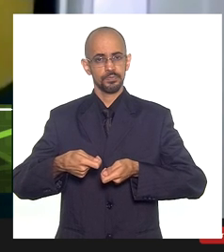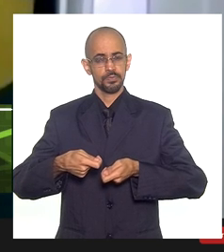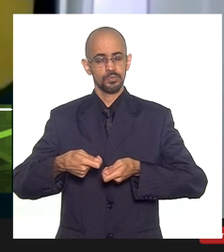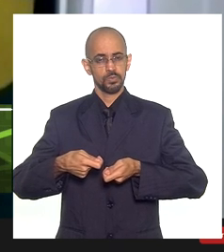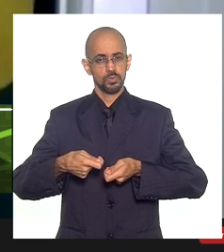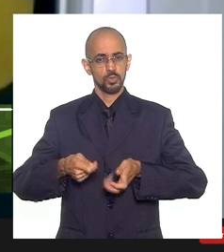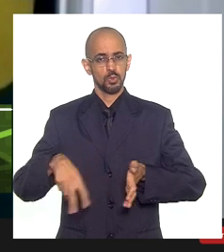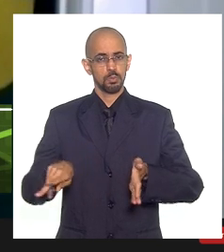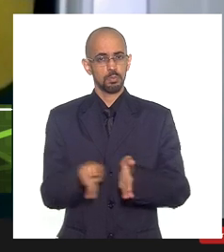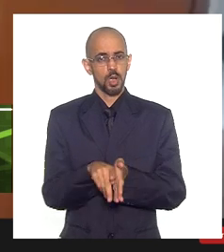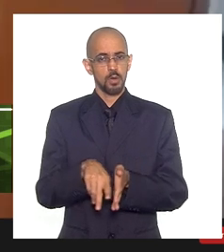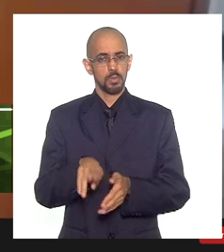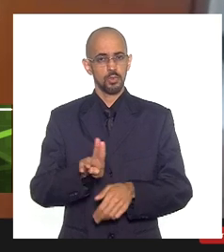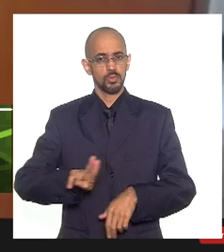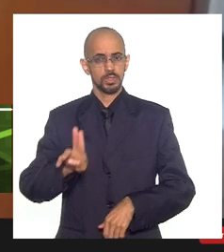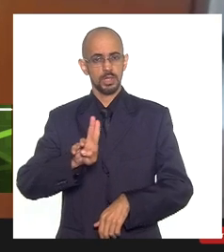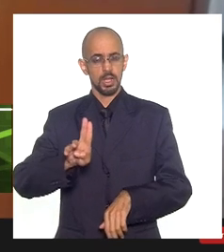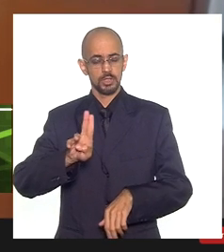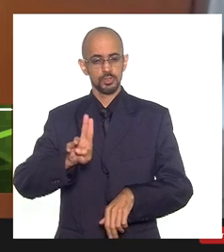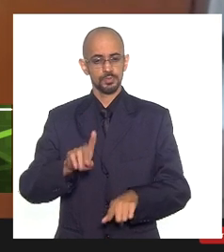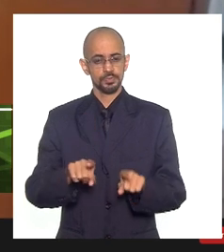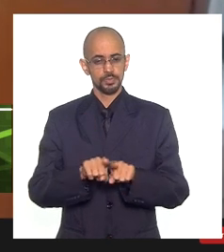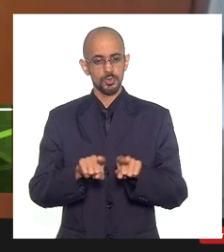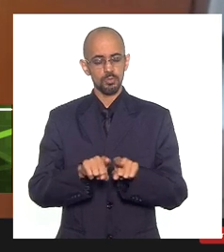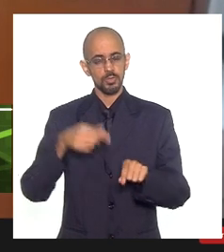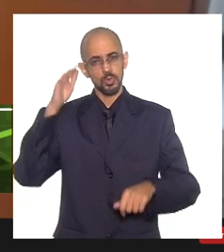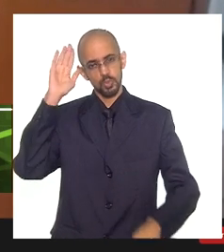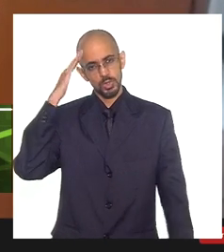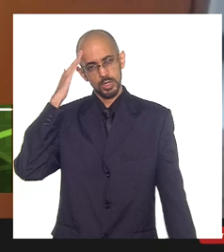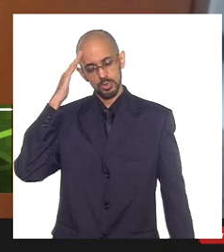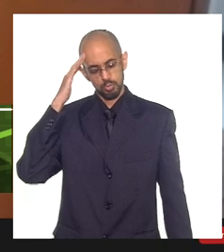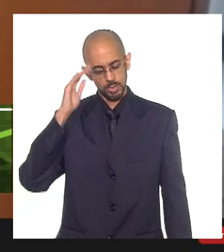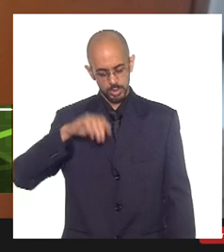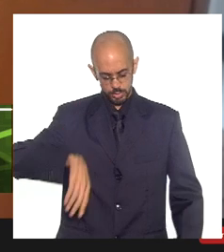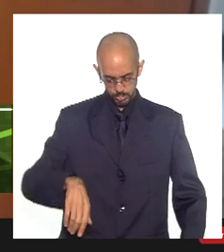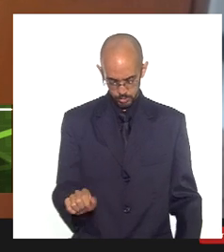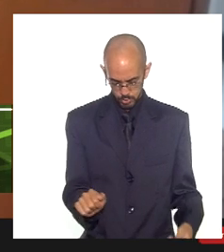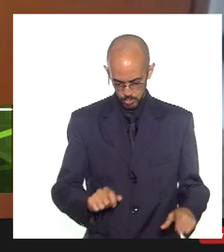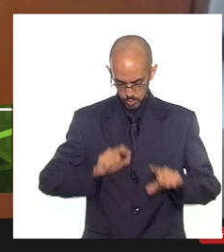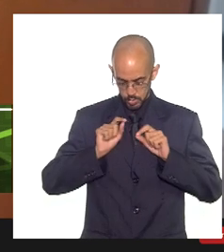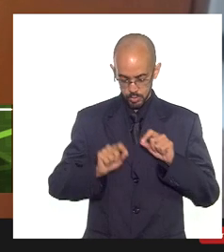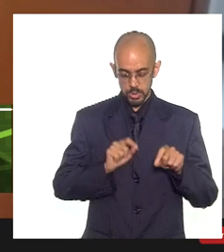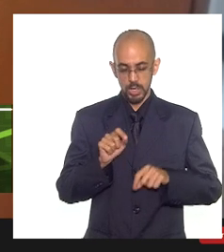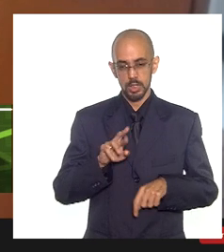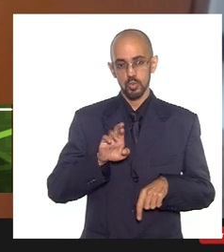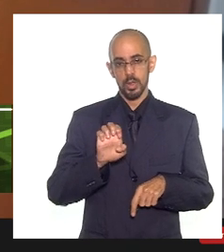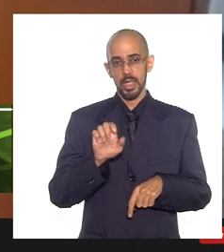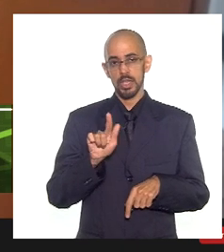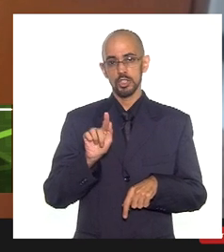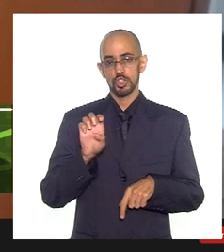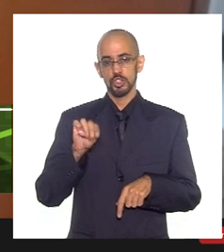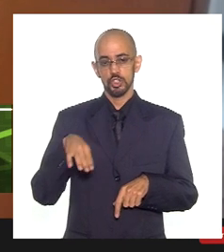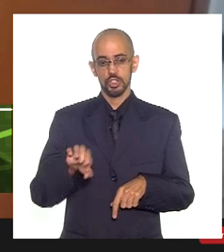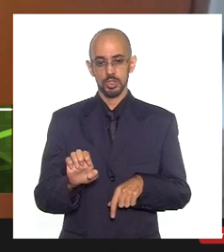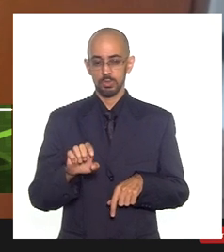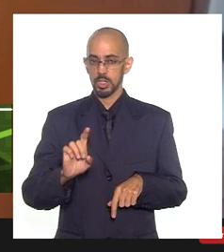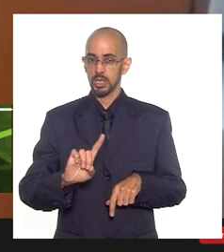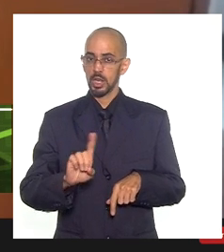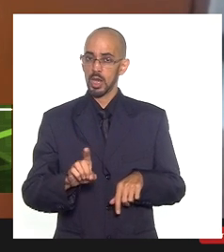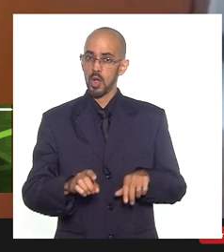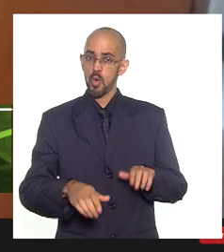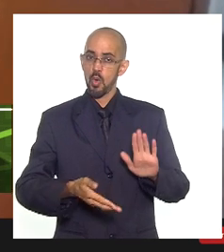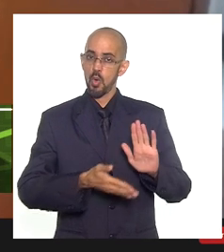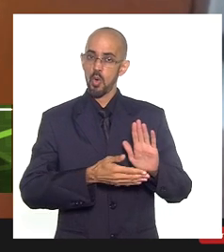e a compreensão de que o regime de recuperação fiscal não compromete o